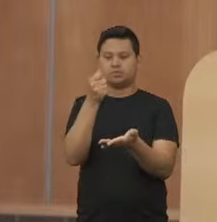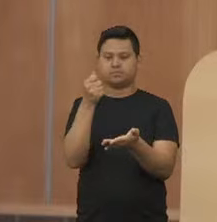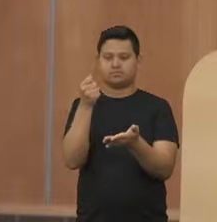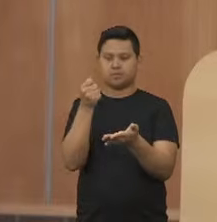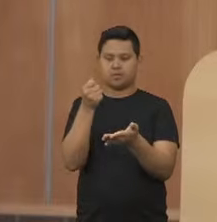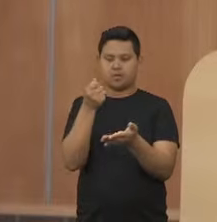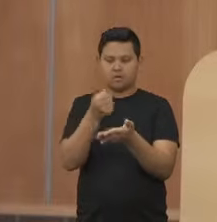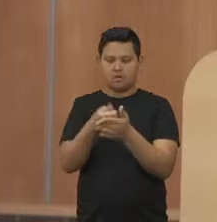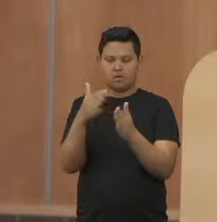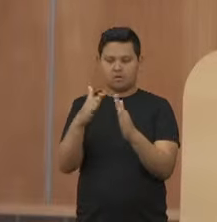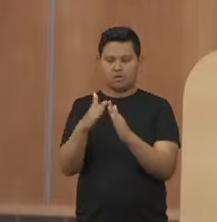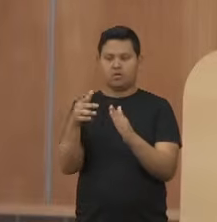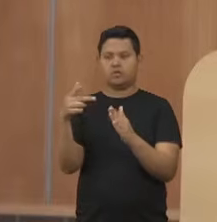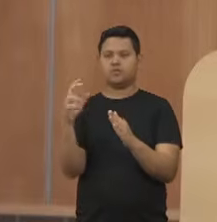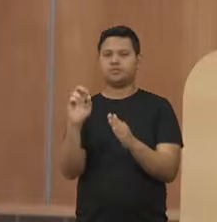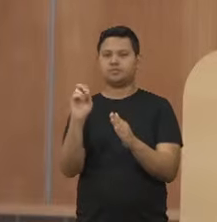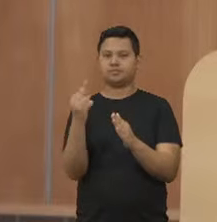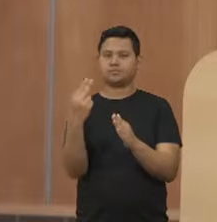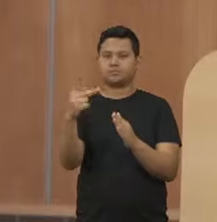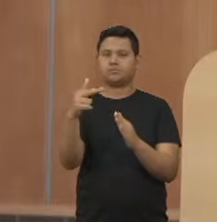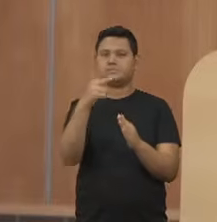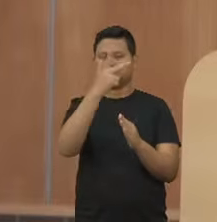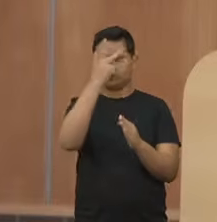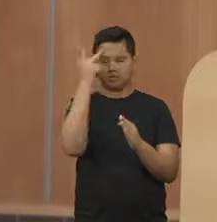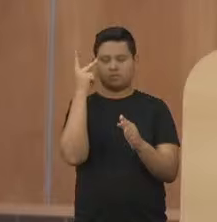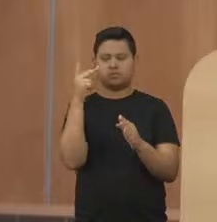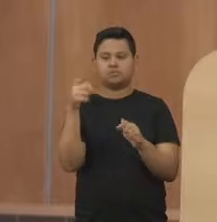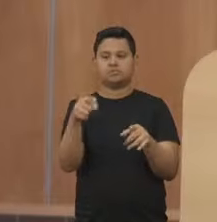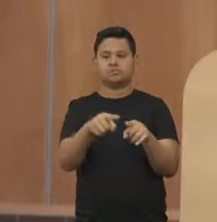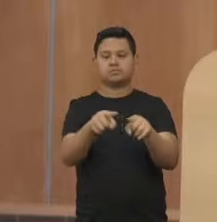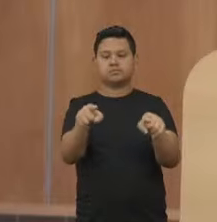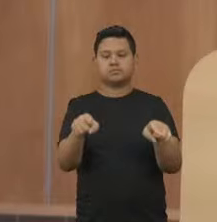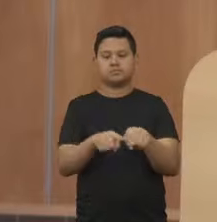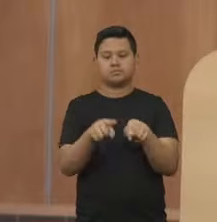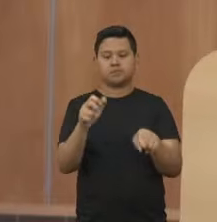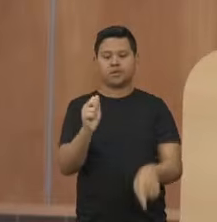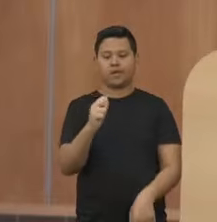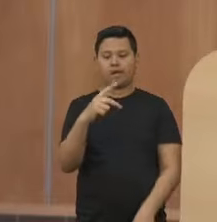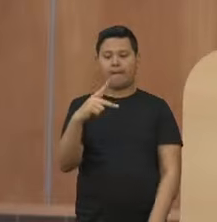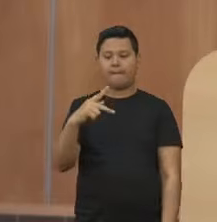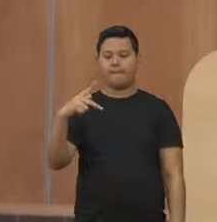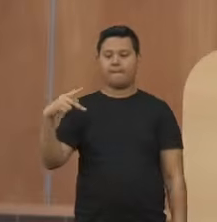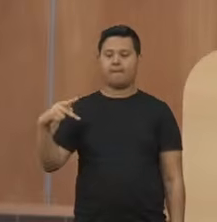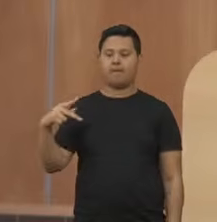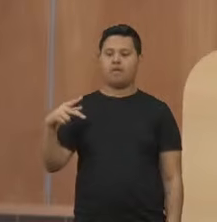são residentes em áreas de preservação permanente, que são as APPs.